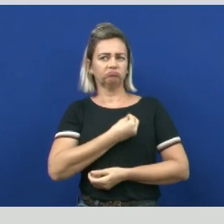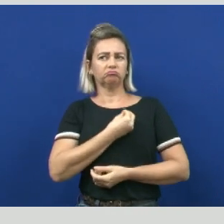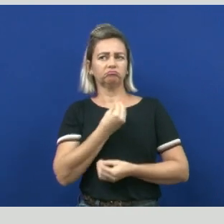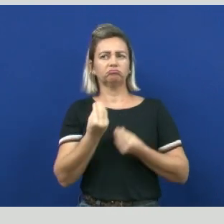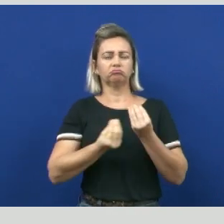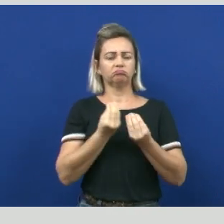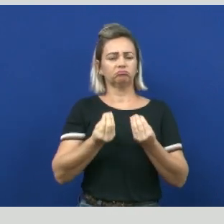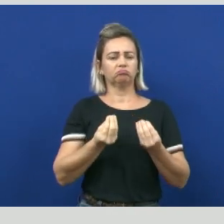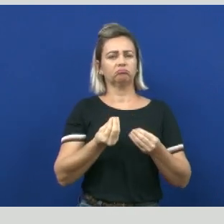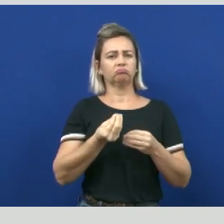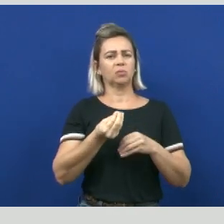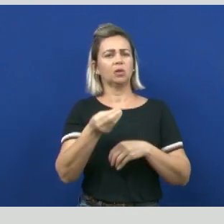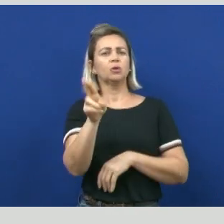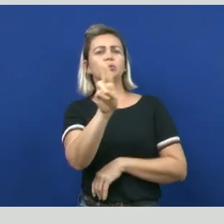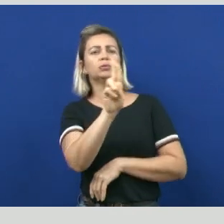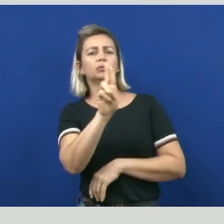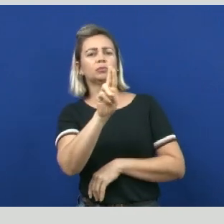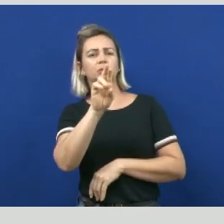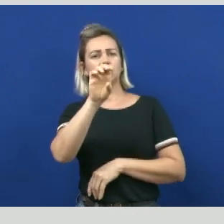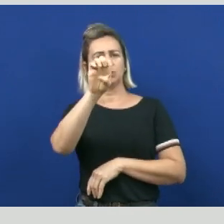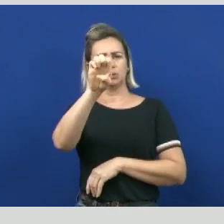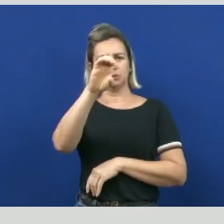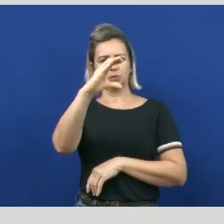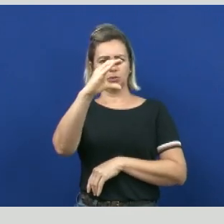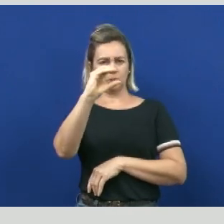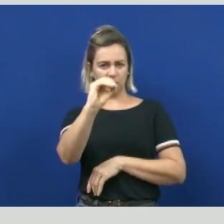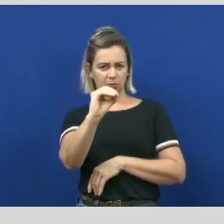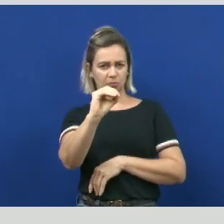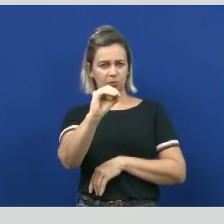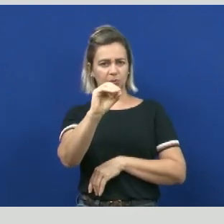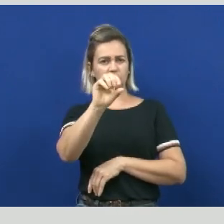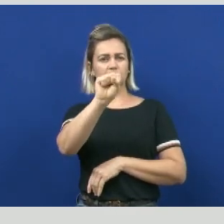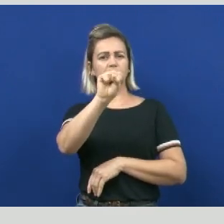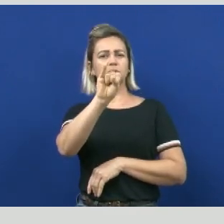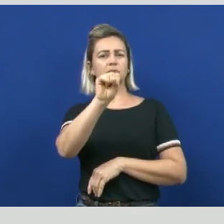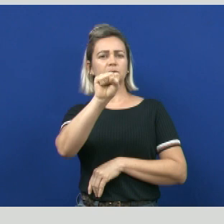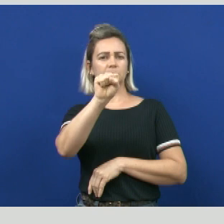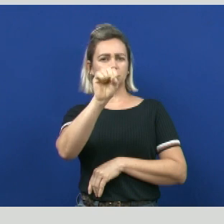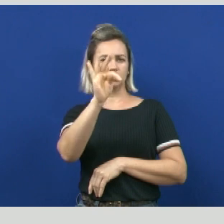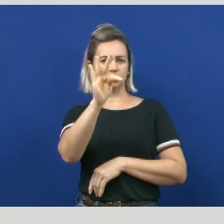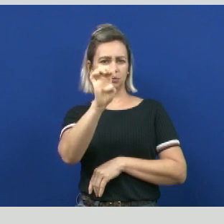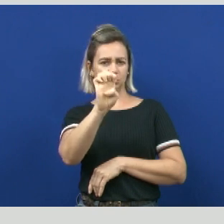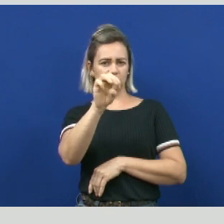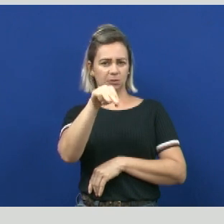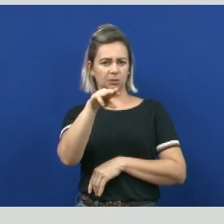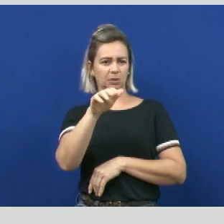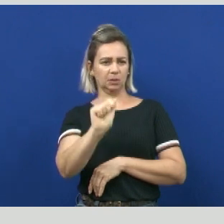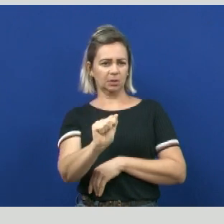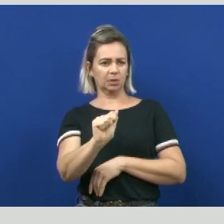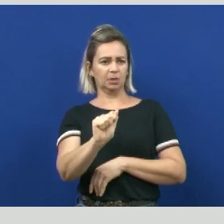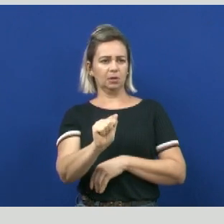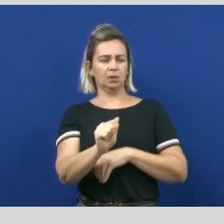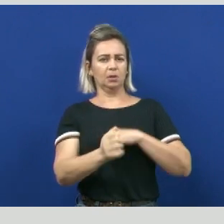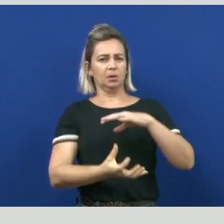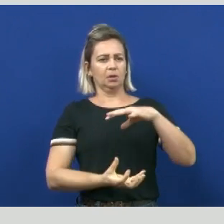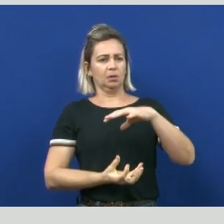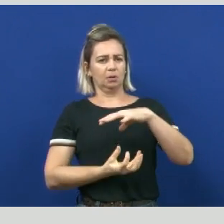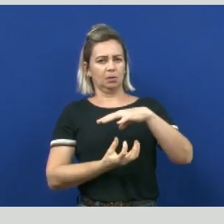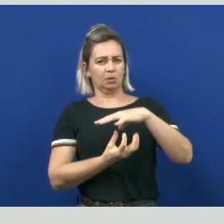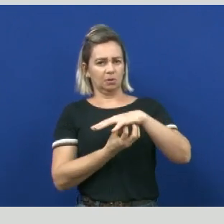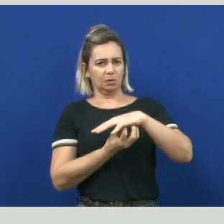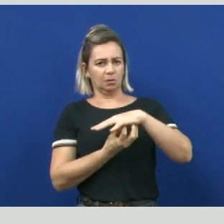de ecossistema. E nós temos aí vários ecossistemas que irão formar o que a gente chama de esfera da vida ou